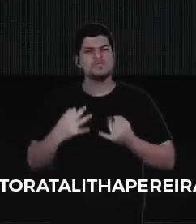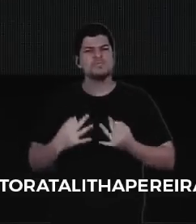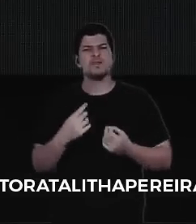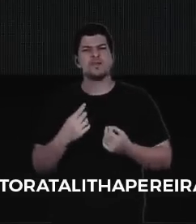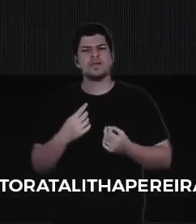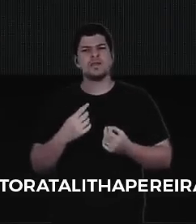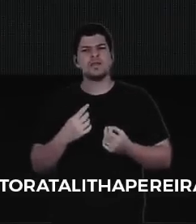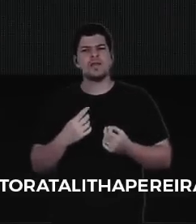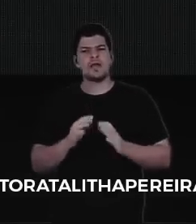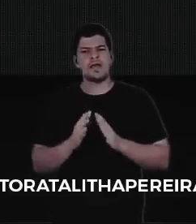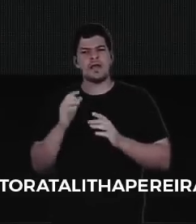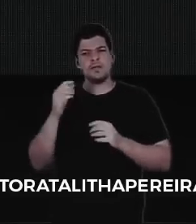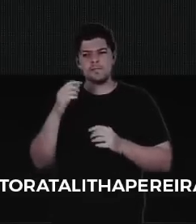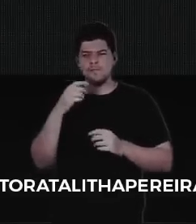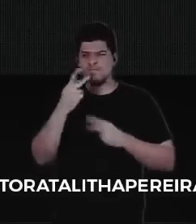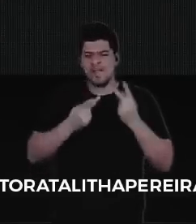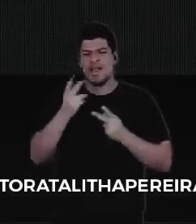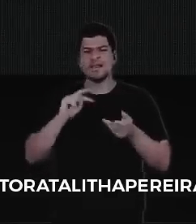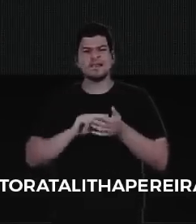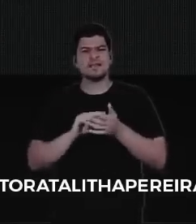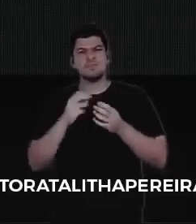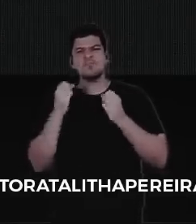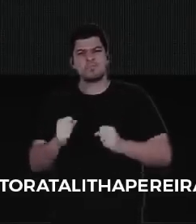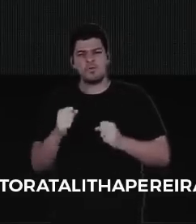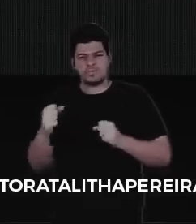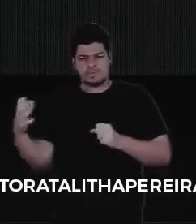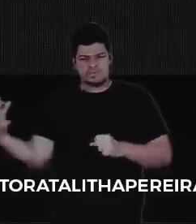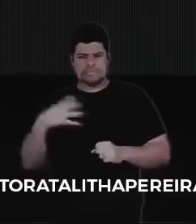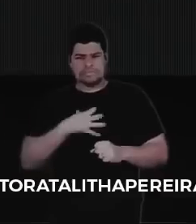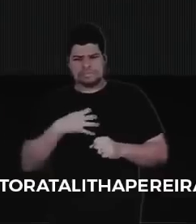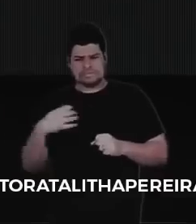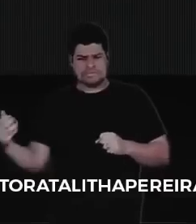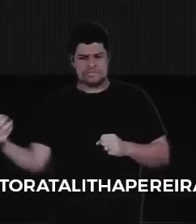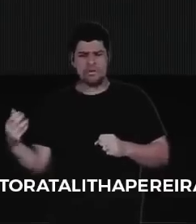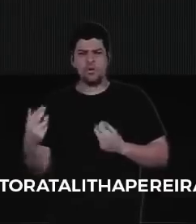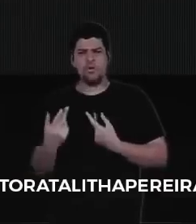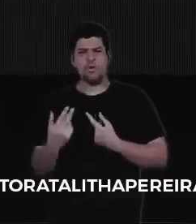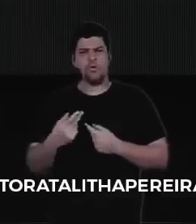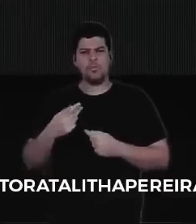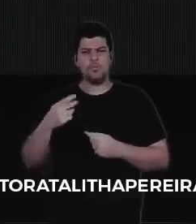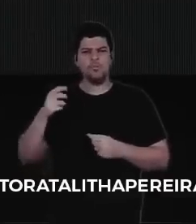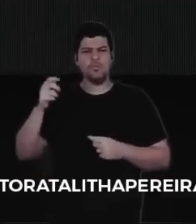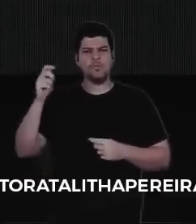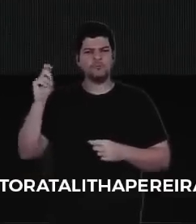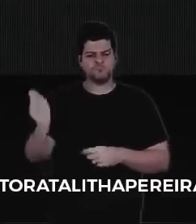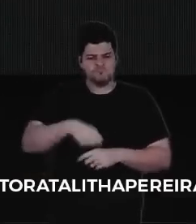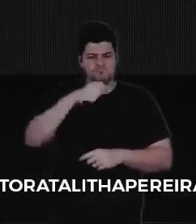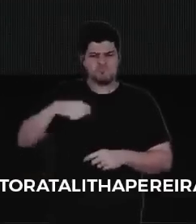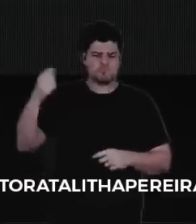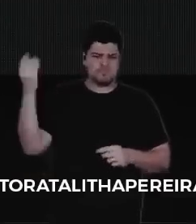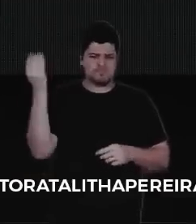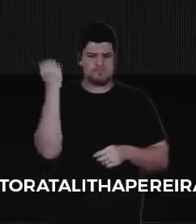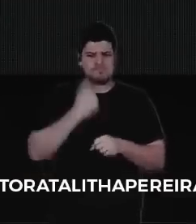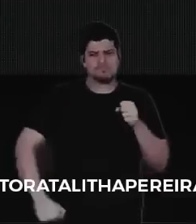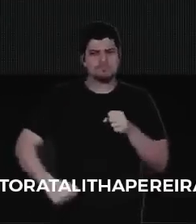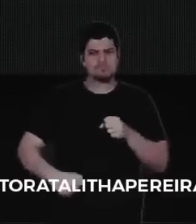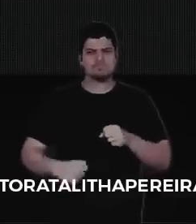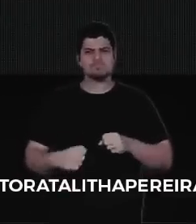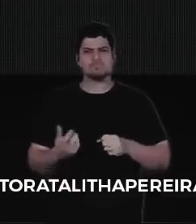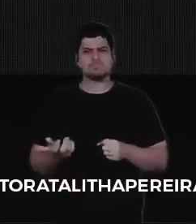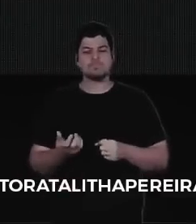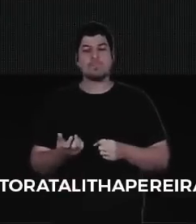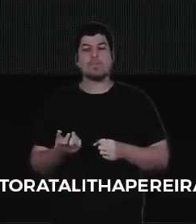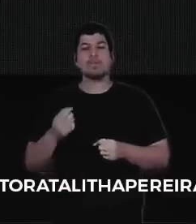uma mera figura de linguagem, não, gente. Isso aqui é Salomão nos ensinando a